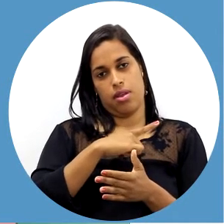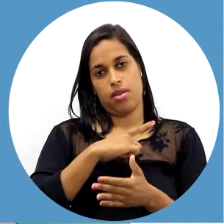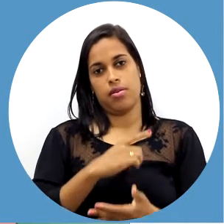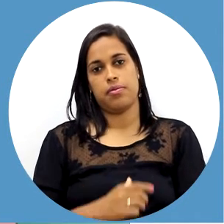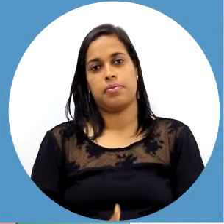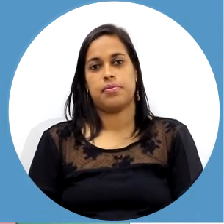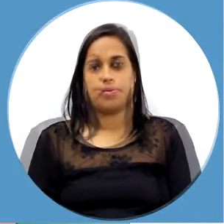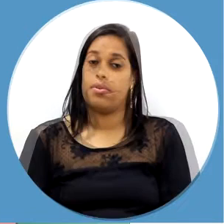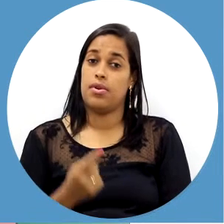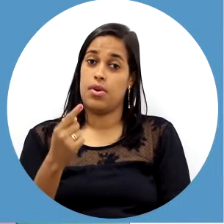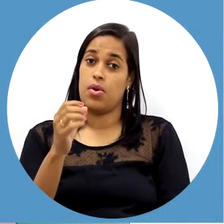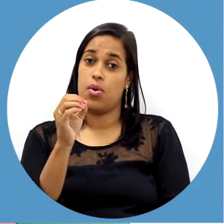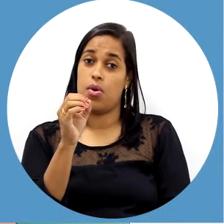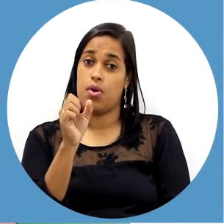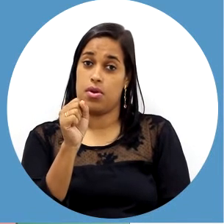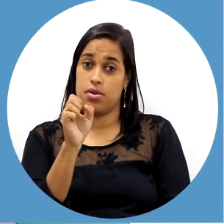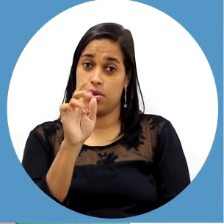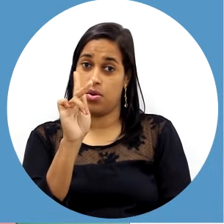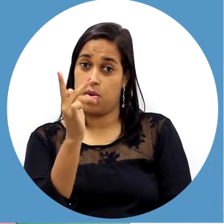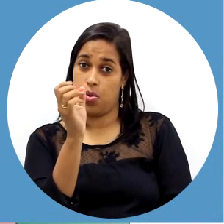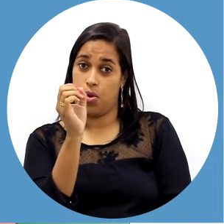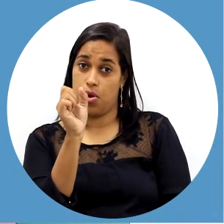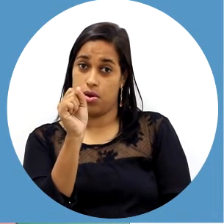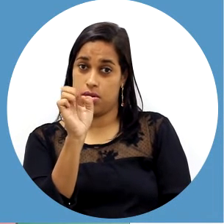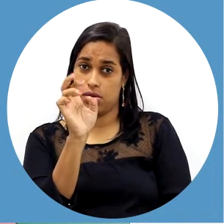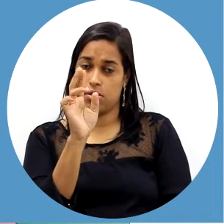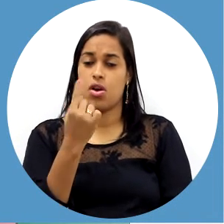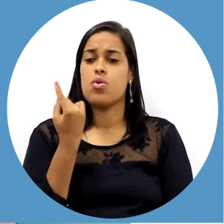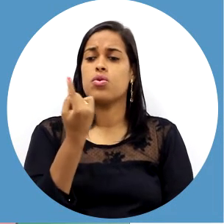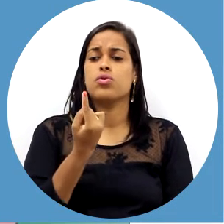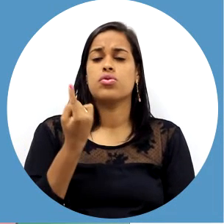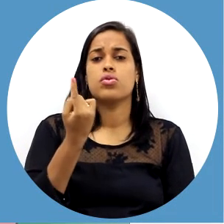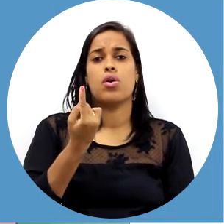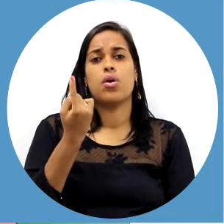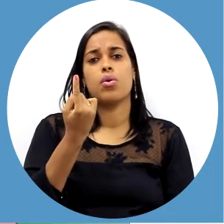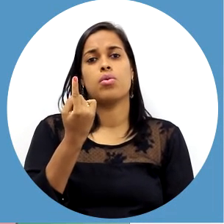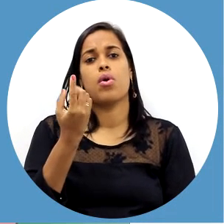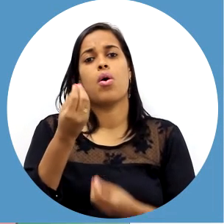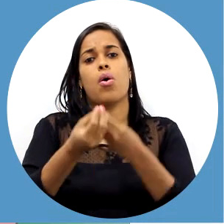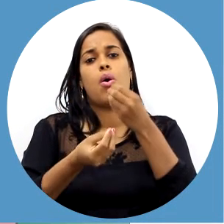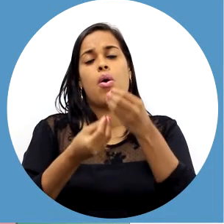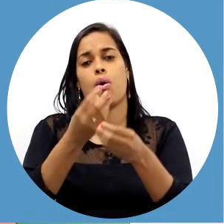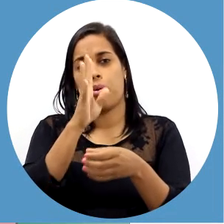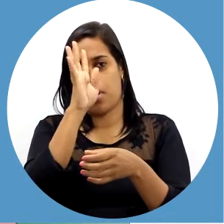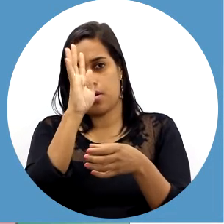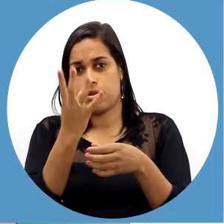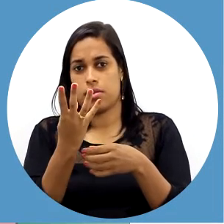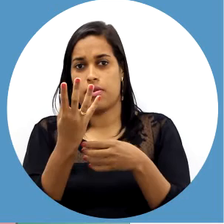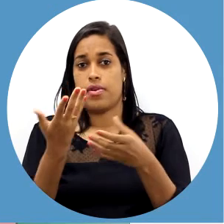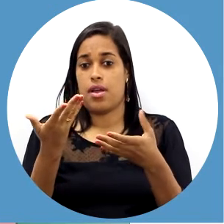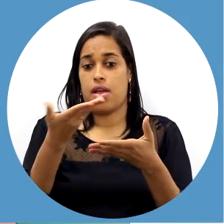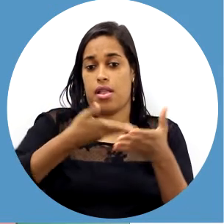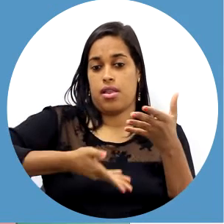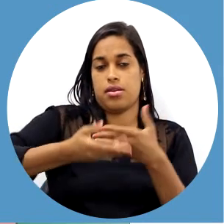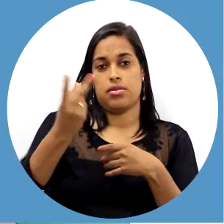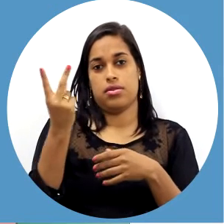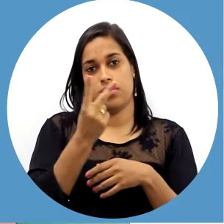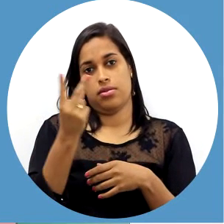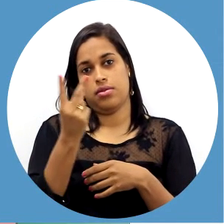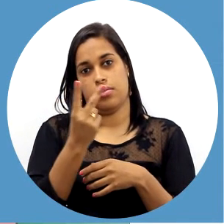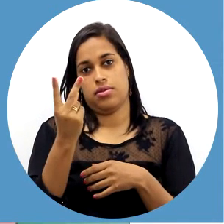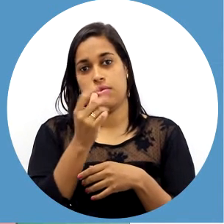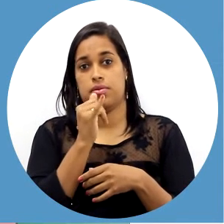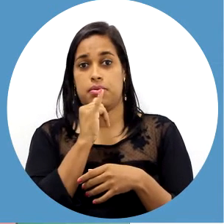dentro. O OSI foi concebido para ser o único padrão, e isso não aconteceu. A solução foi o quê? Relacionar esses